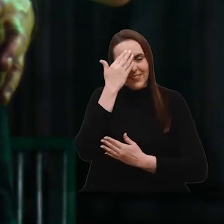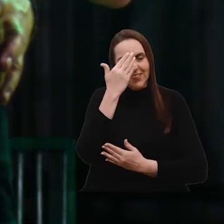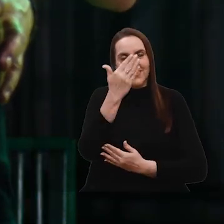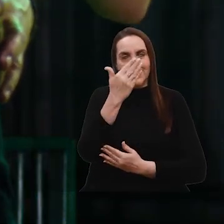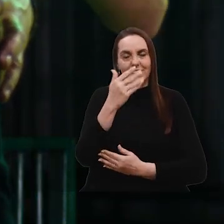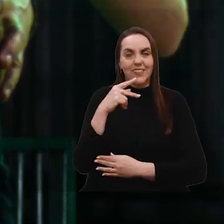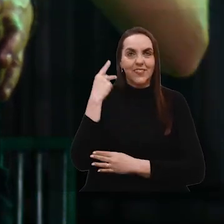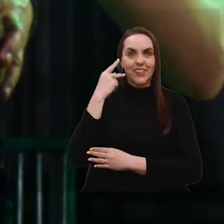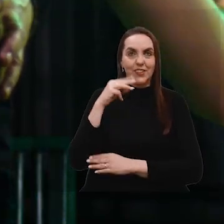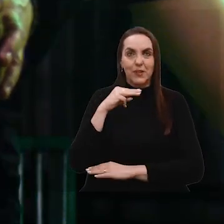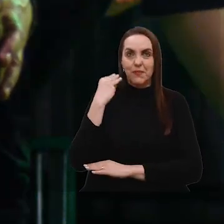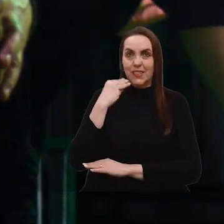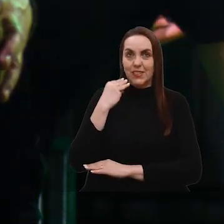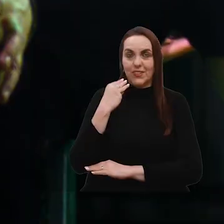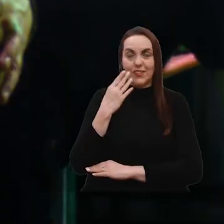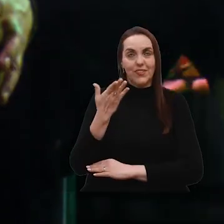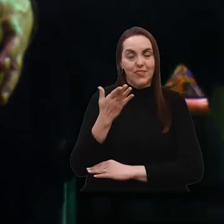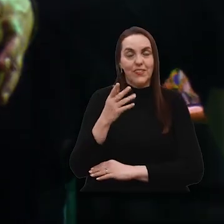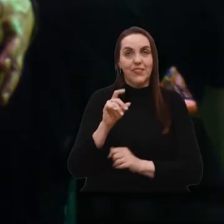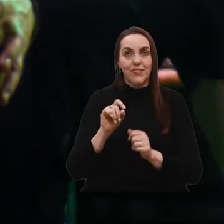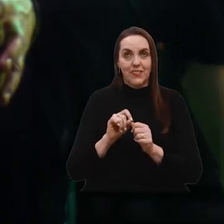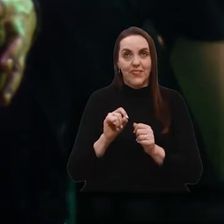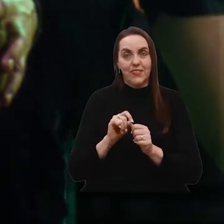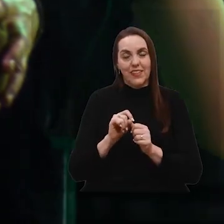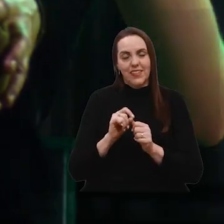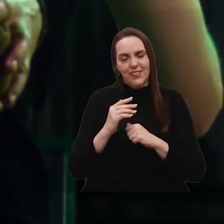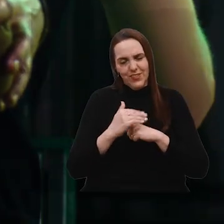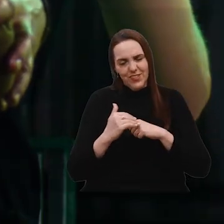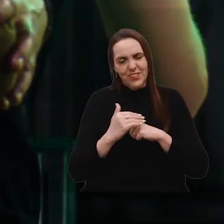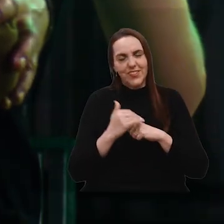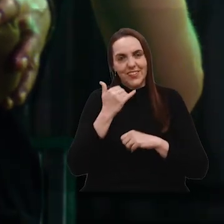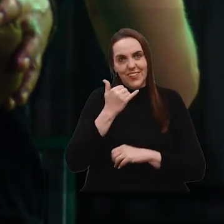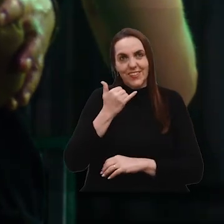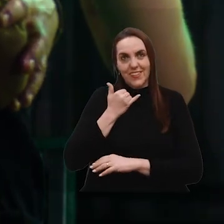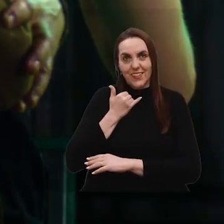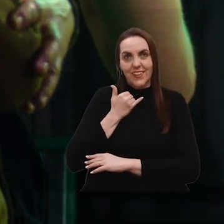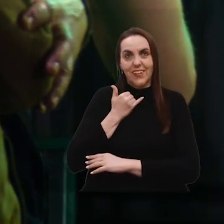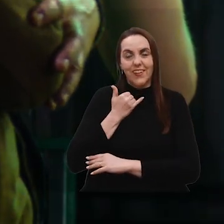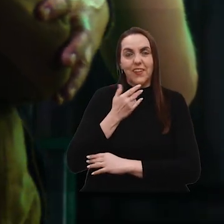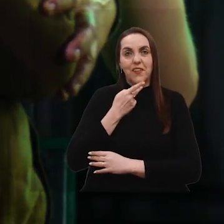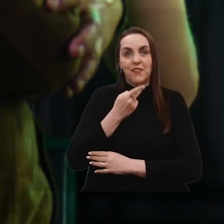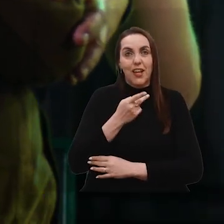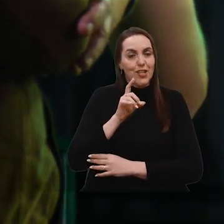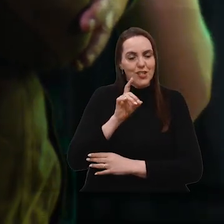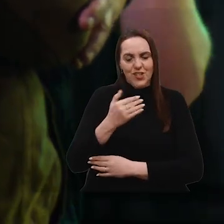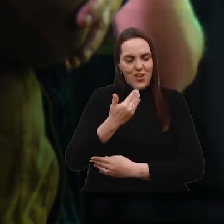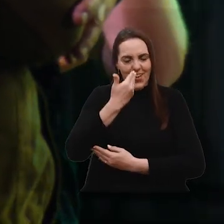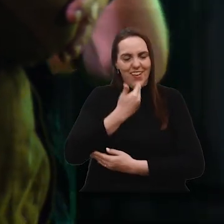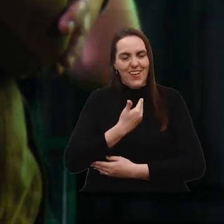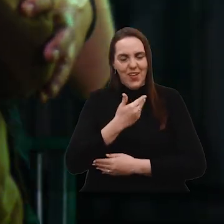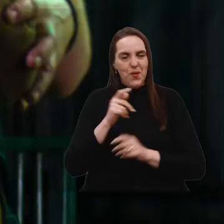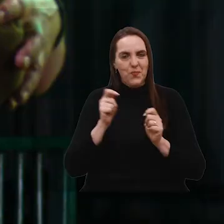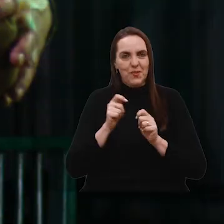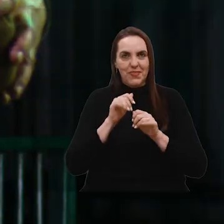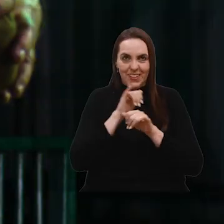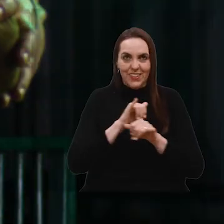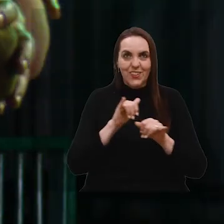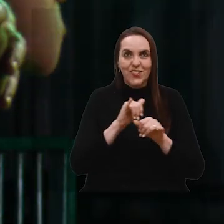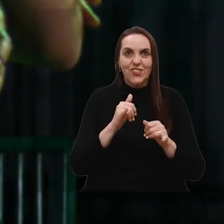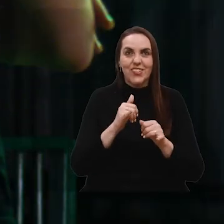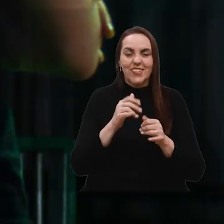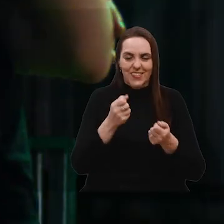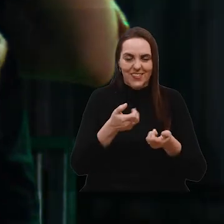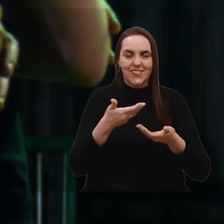Lucas Carinhato. Agradecer à vereadora Marisol Santos, que fez a gentileza de me ligar e dizer que só